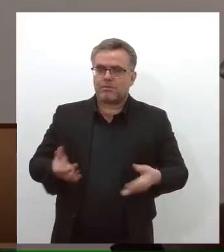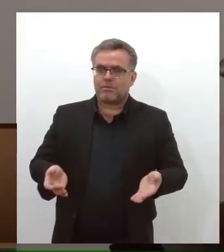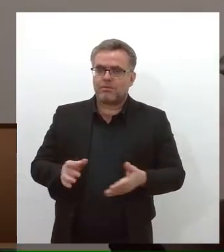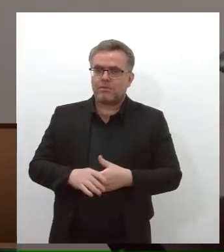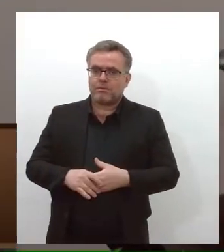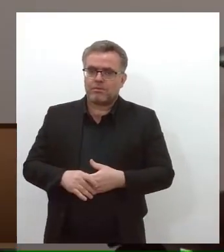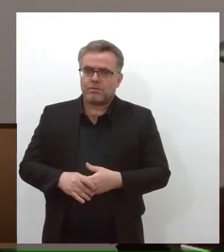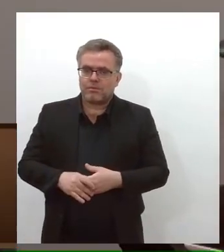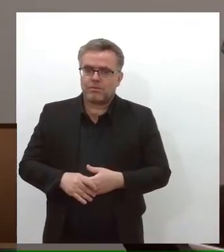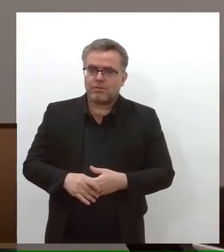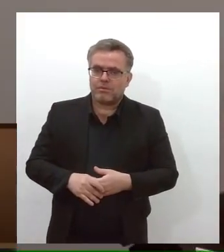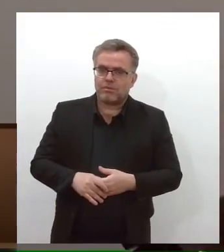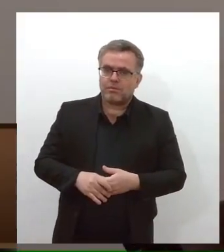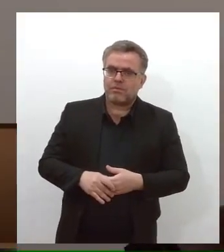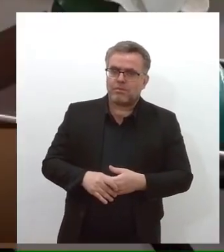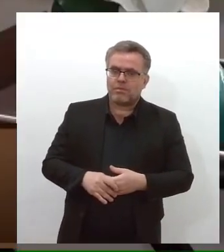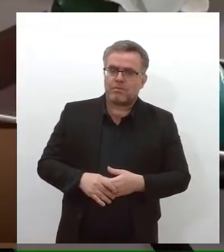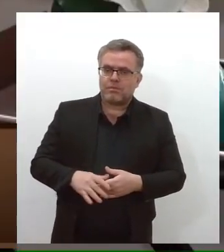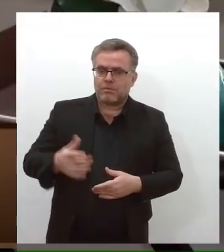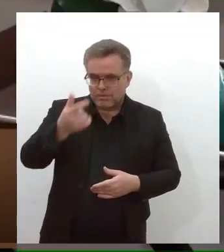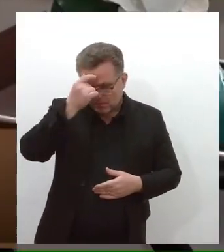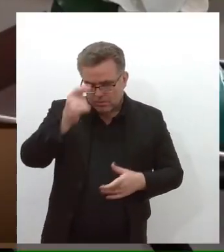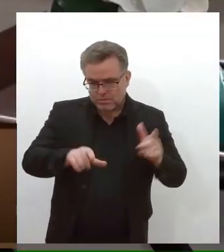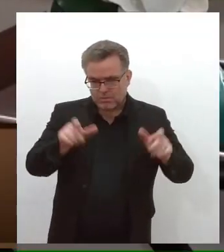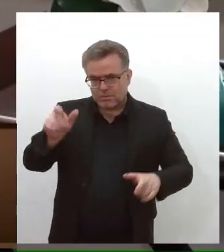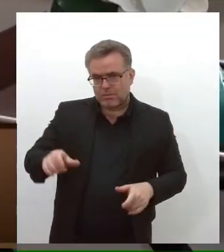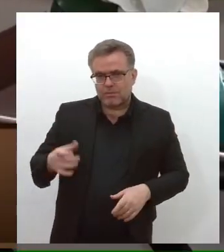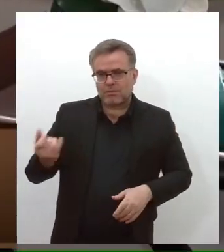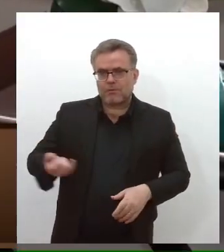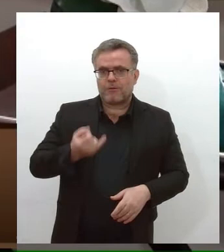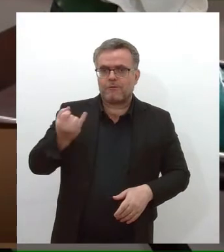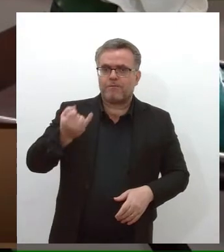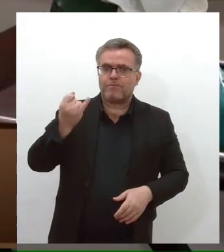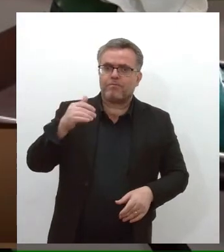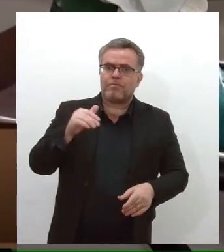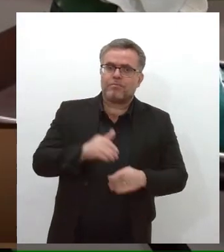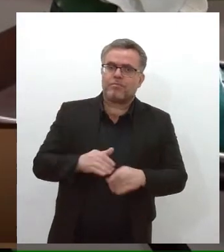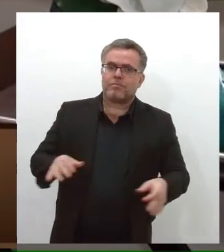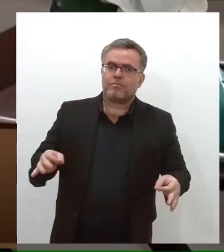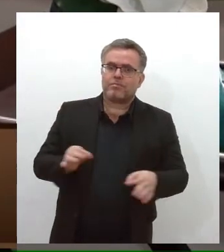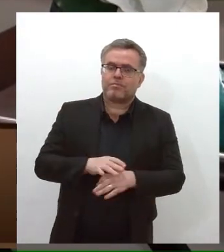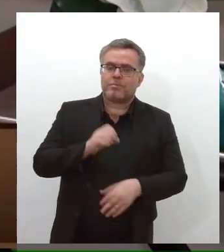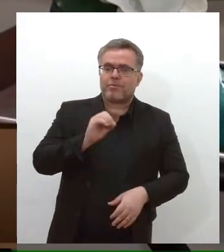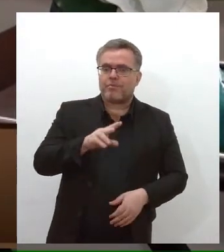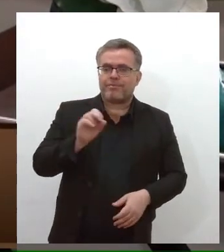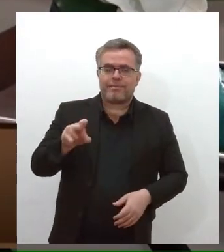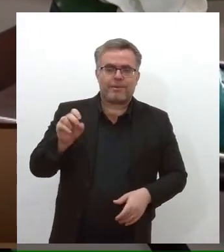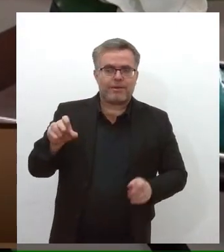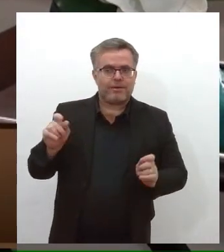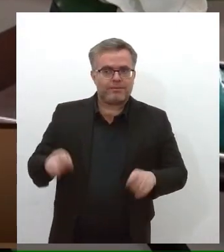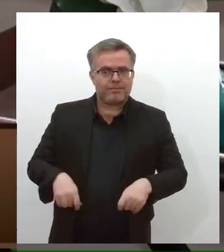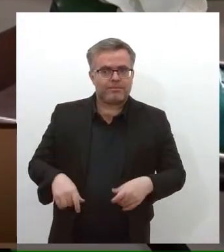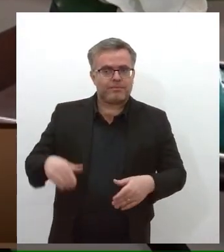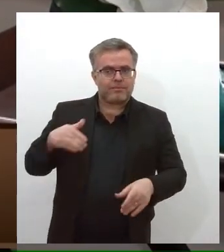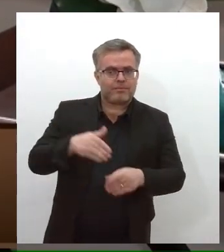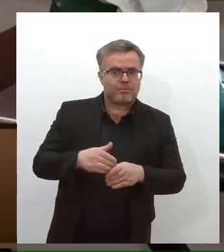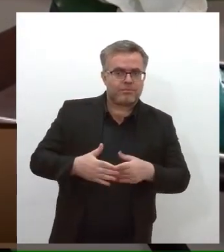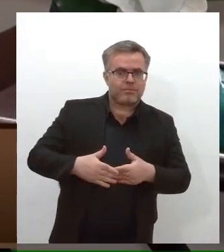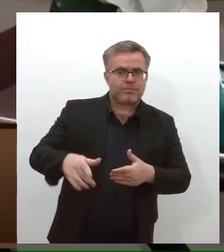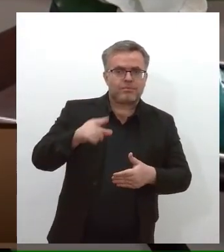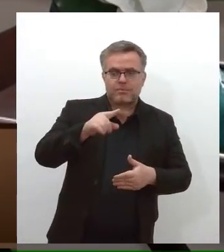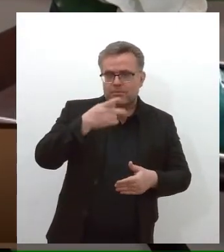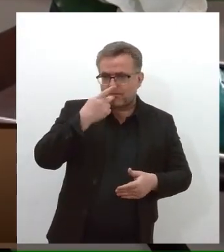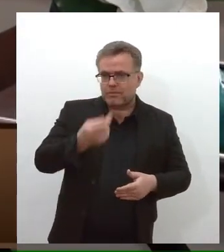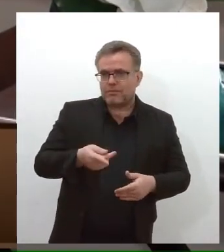da consciência sobre a importância do voto dessas pessoas nas eleições, Dona Zelita acredita que